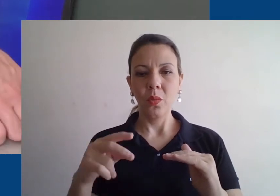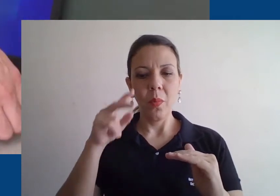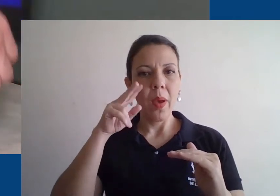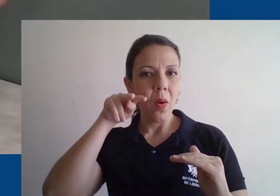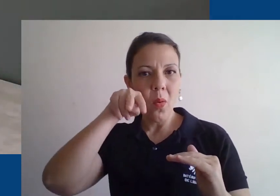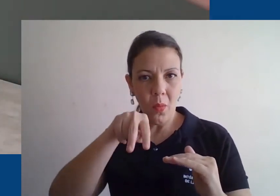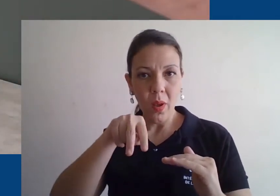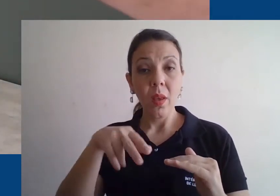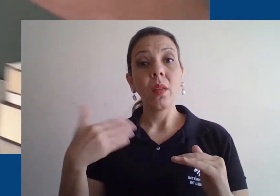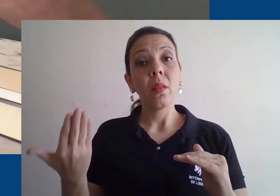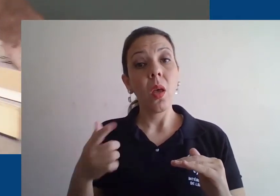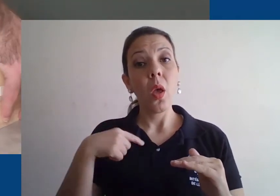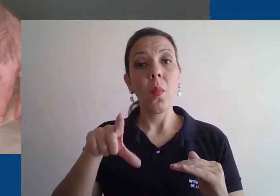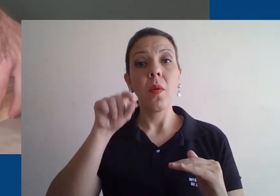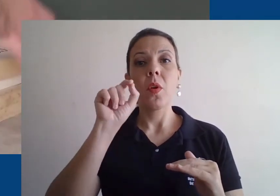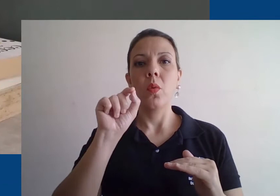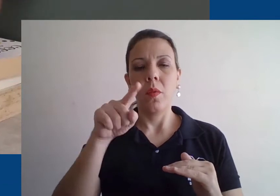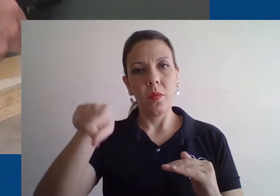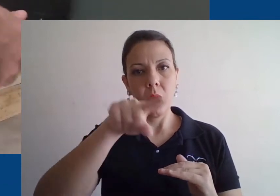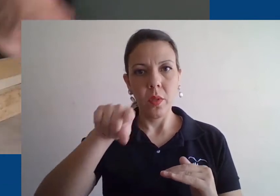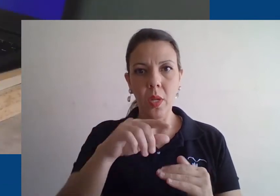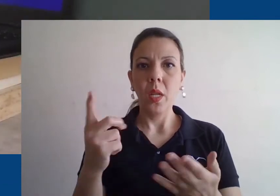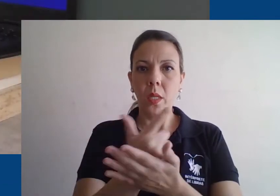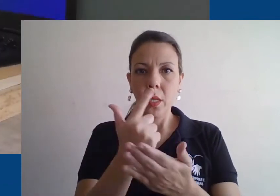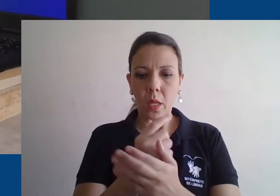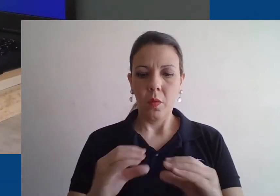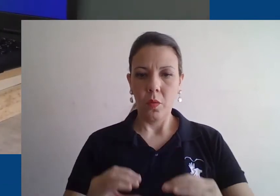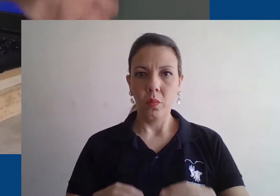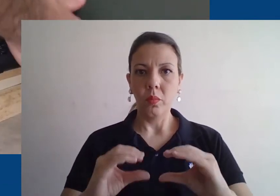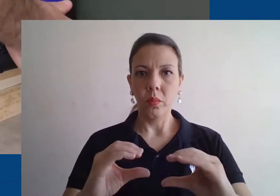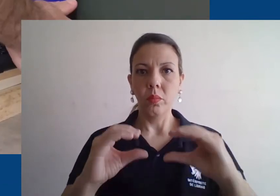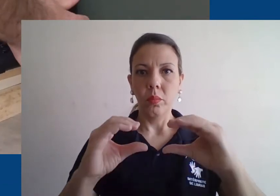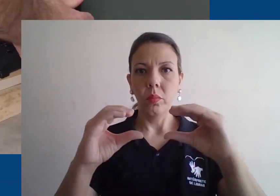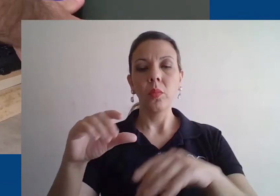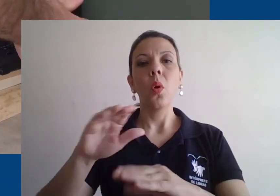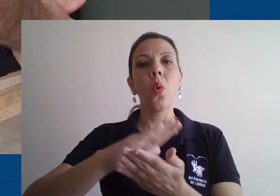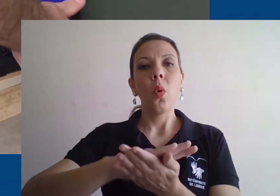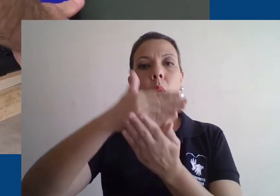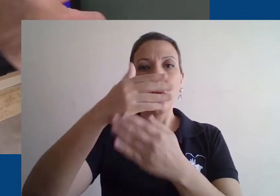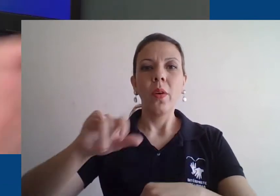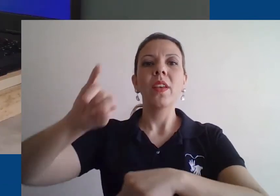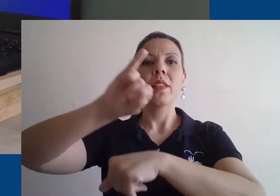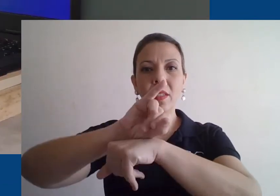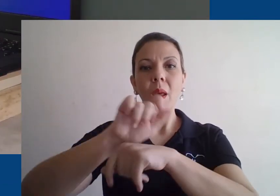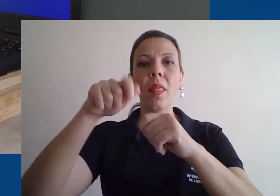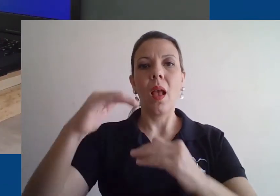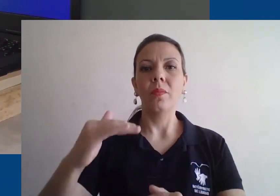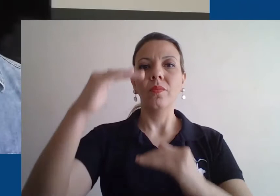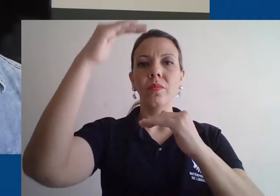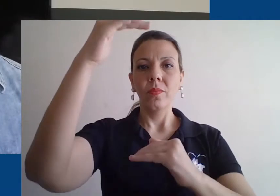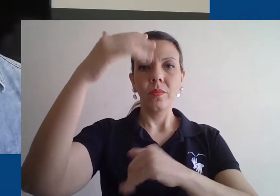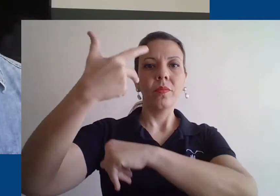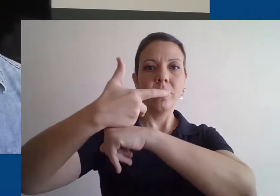olhar. Então eu sugiro colocar alguns livros ou alguma coisa que você consiga elevar ele para a câmera ficar um pouquinho na altura do seu